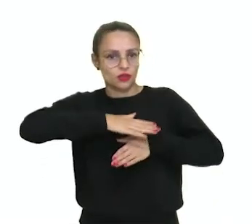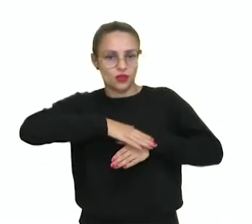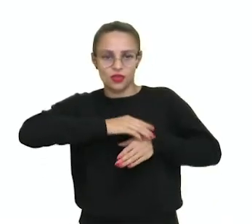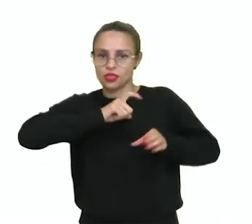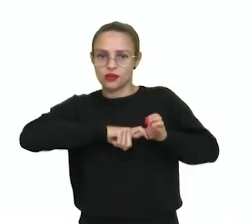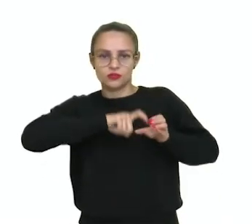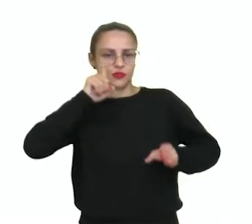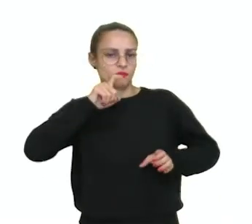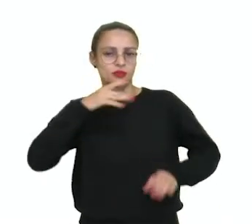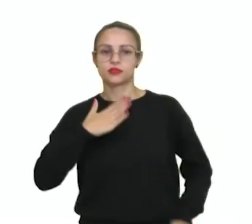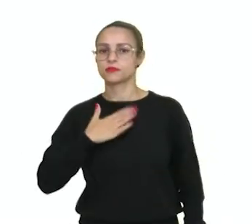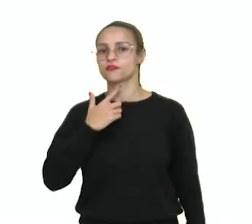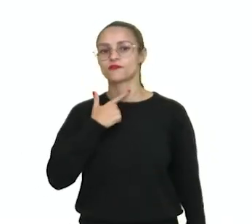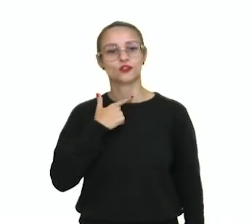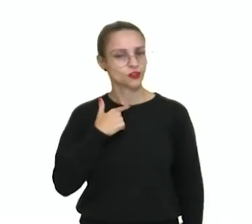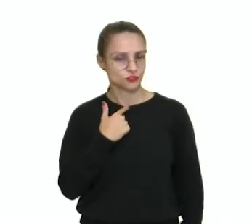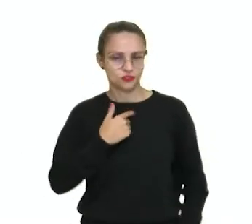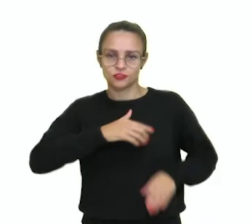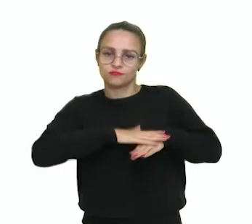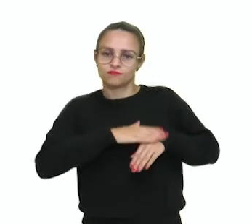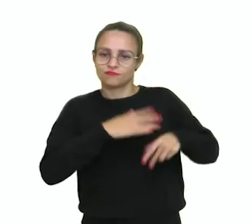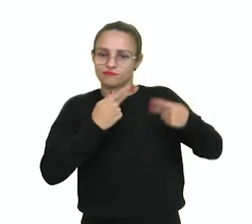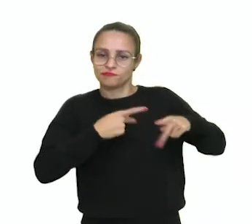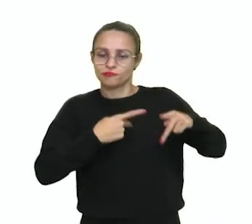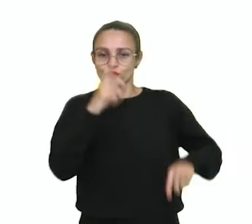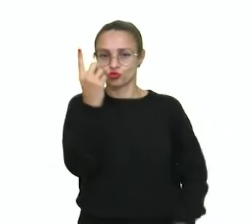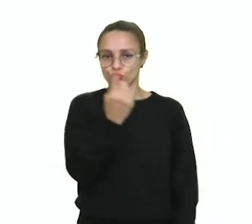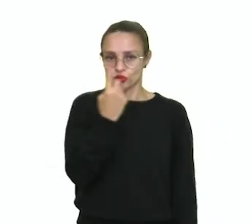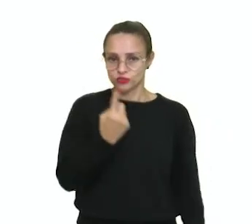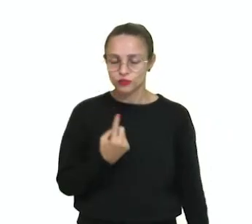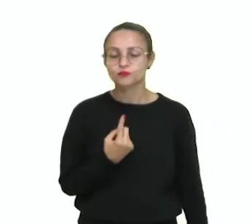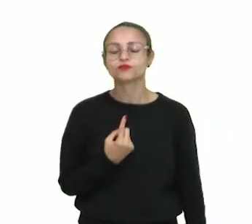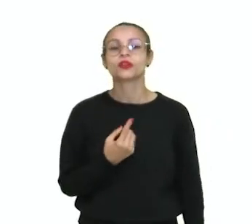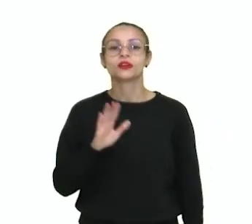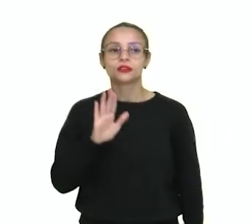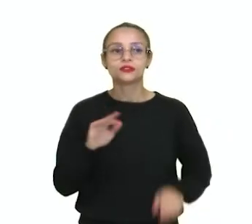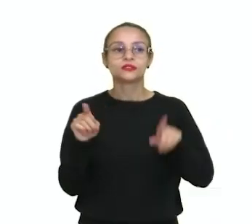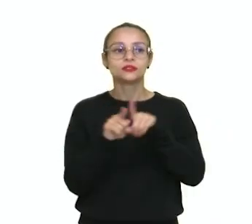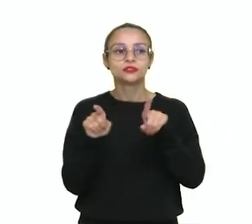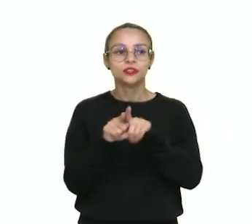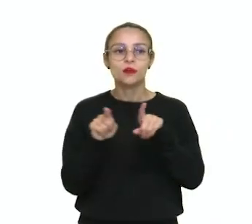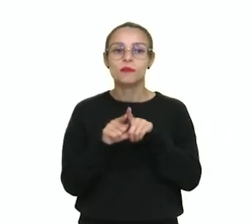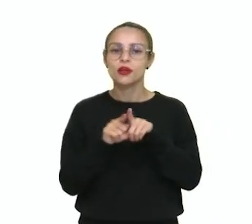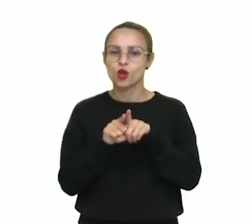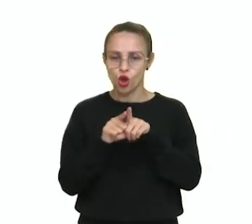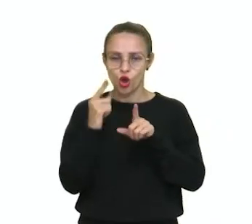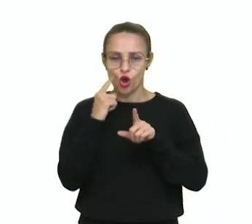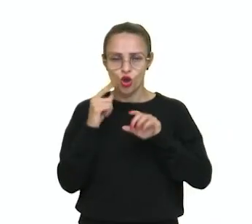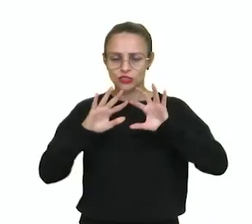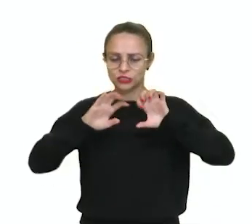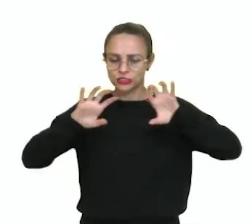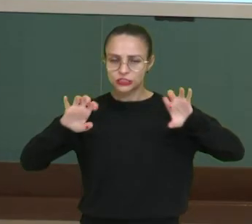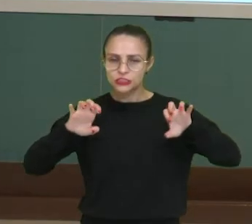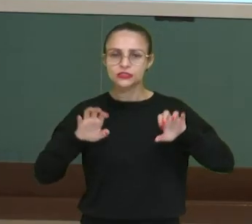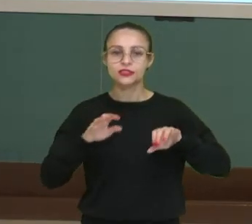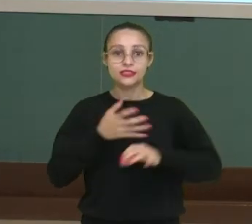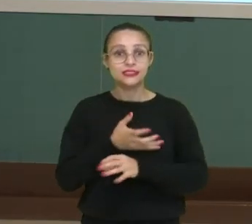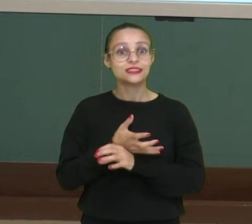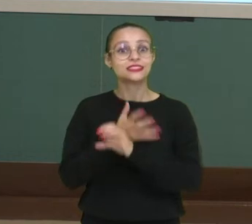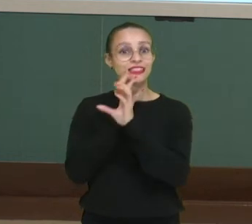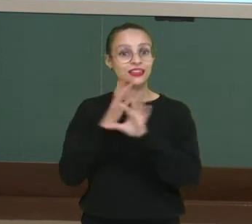Não depende da minha vontade. Já os músculos estriados esqueléticos, repara no nome, esquelético,